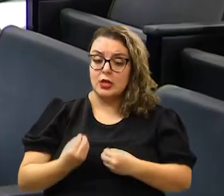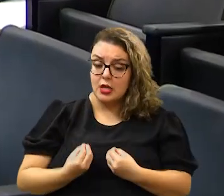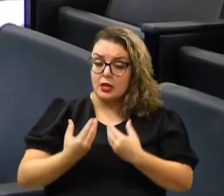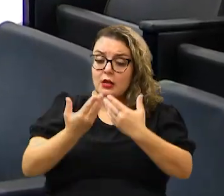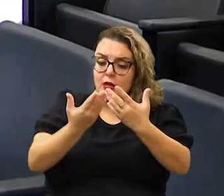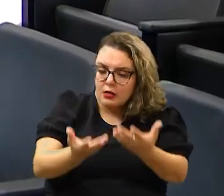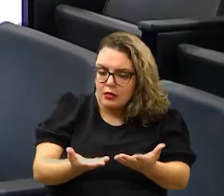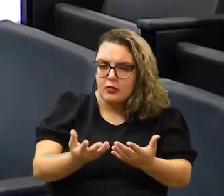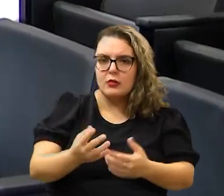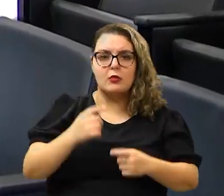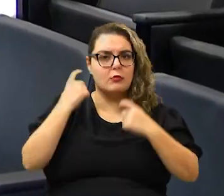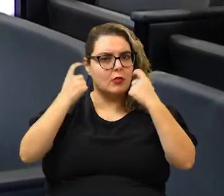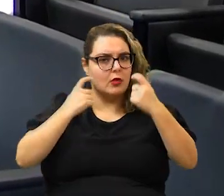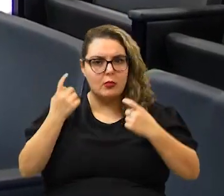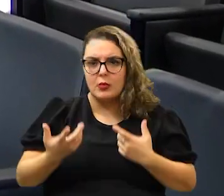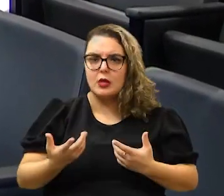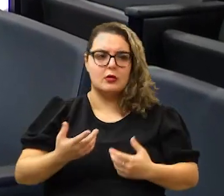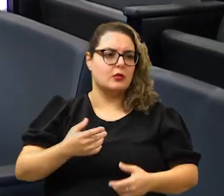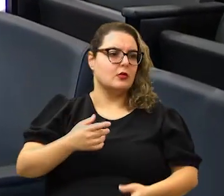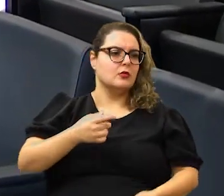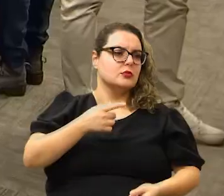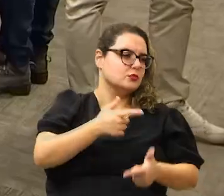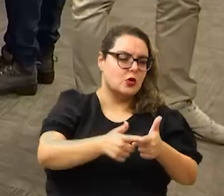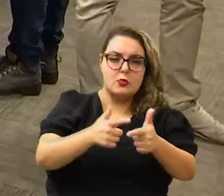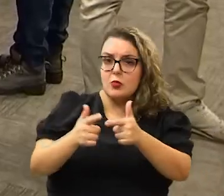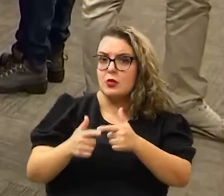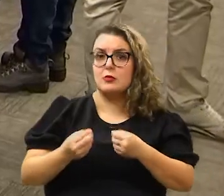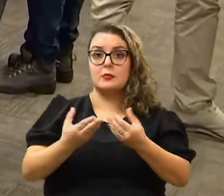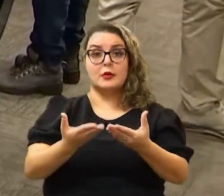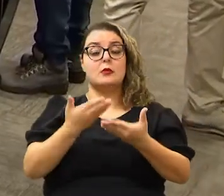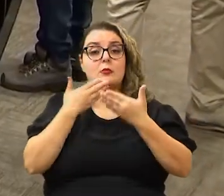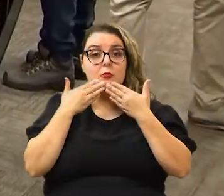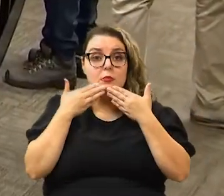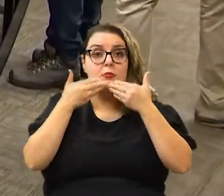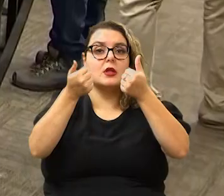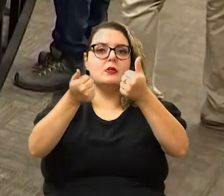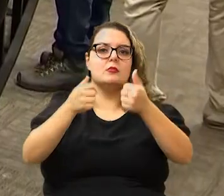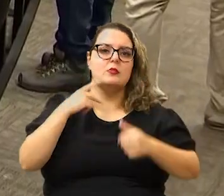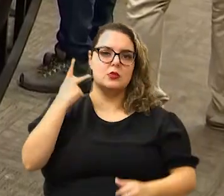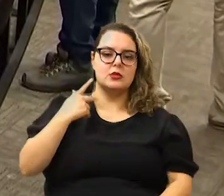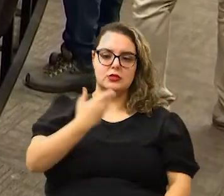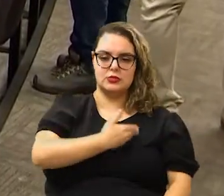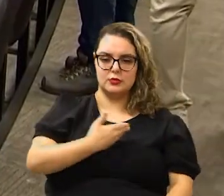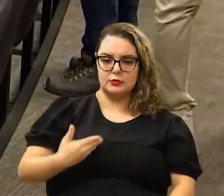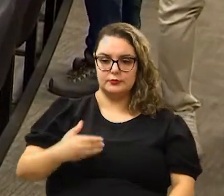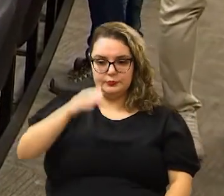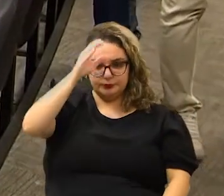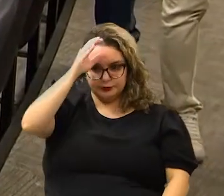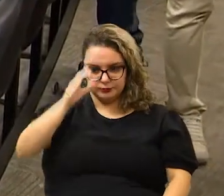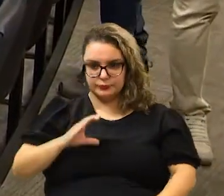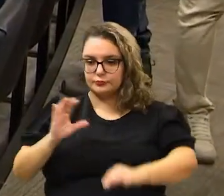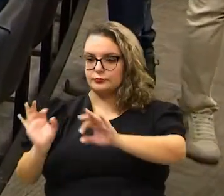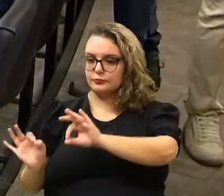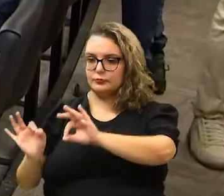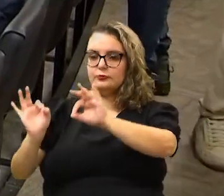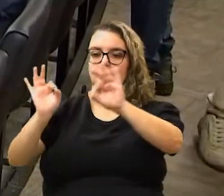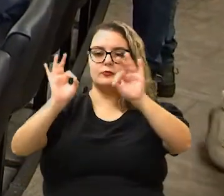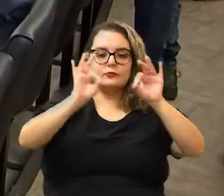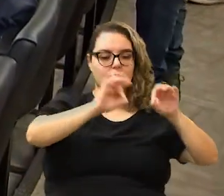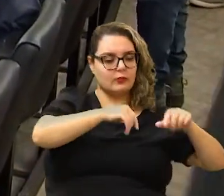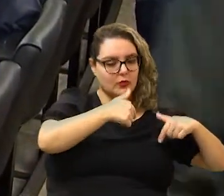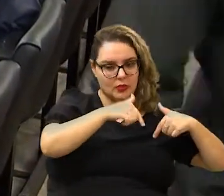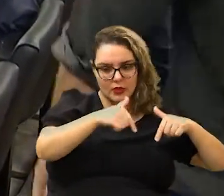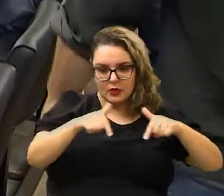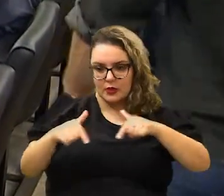projeto chega à Câmara, eles fazem questão de vir presencialmente acompanhar, debater, muitas vezes até exercer uma força de